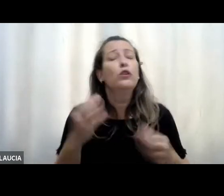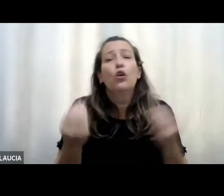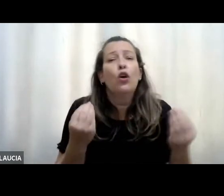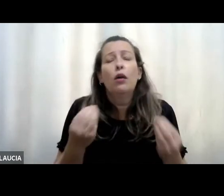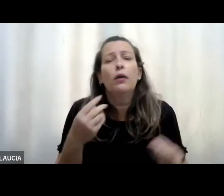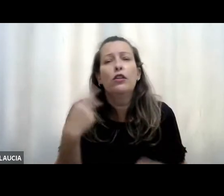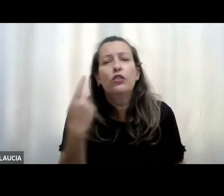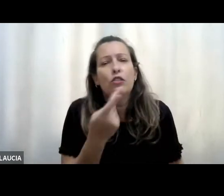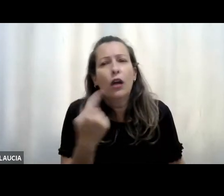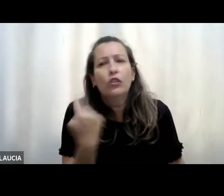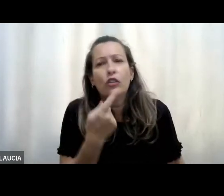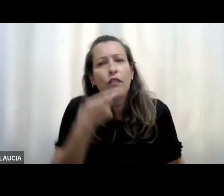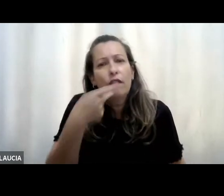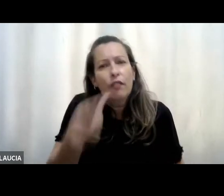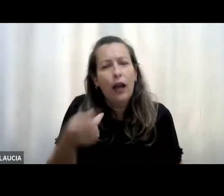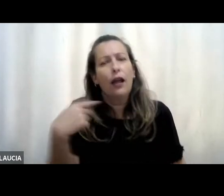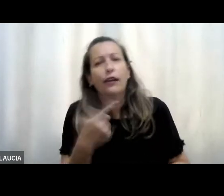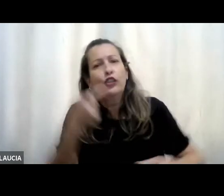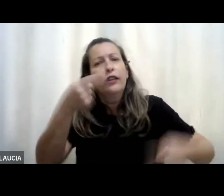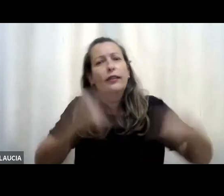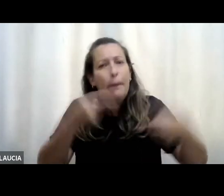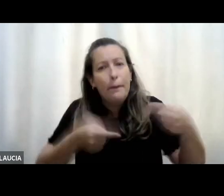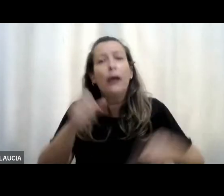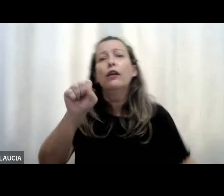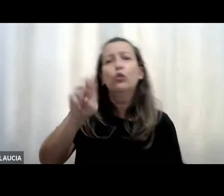gente debate o SUS, como é que a gente